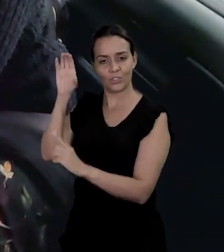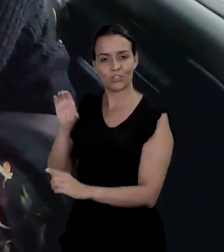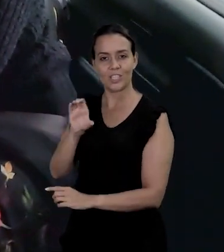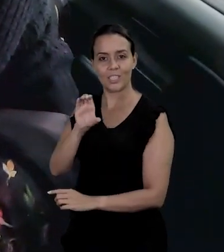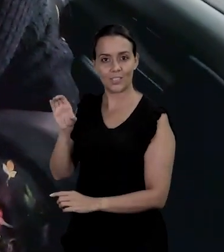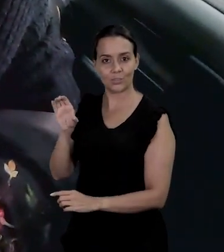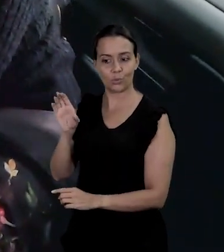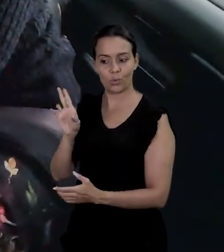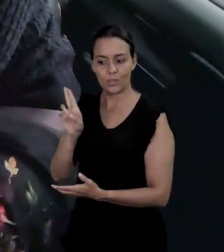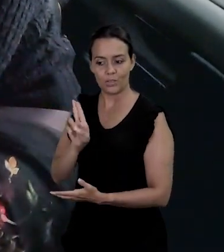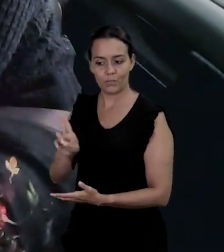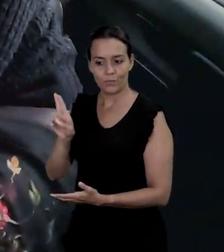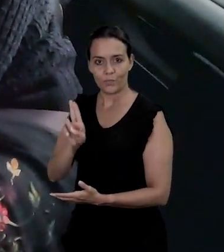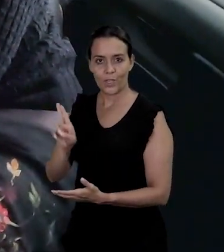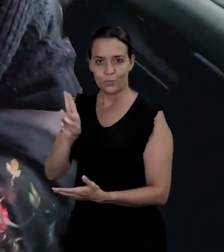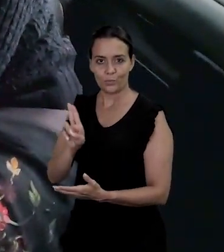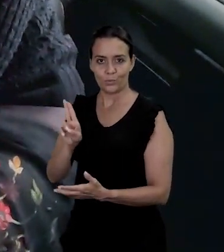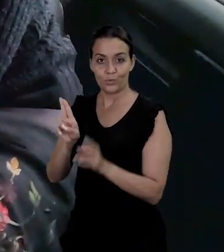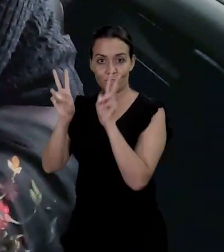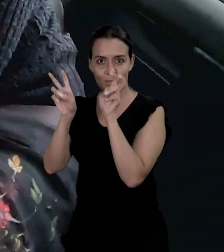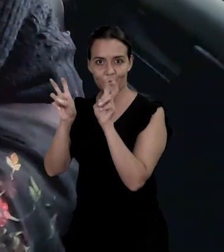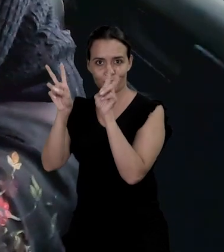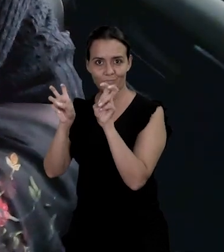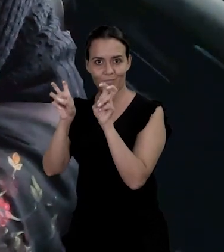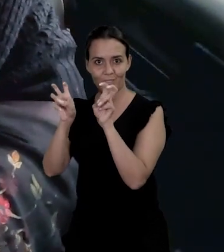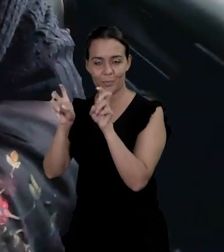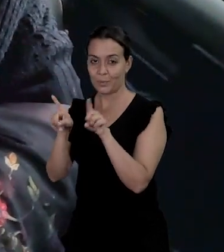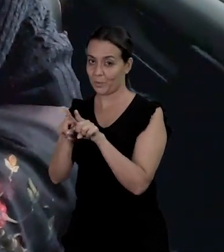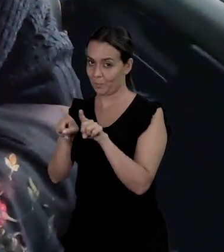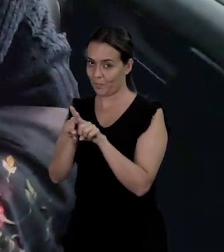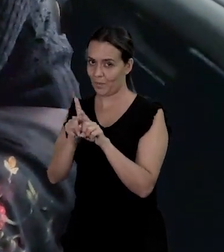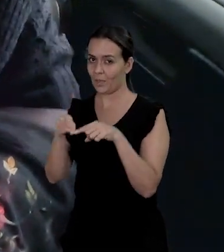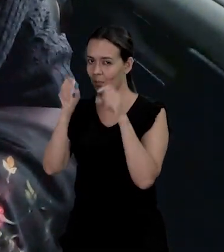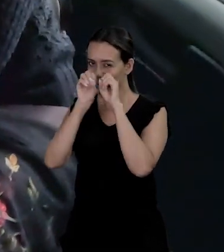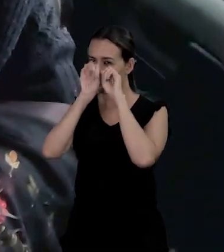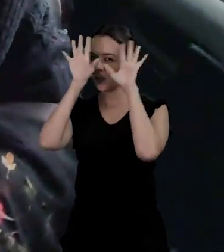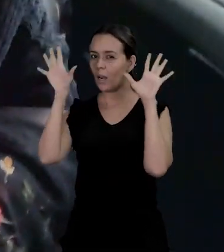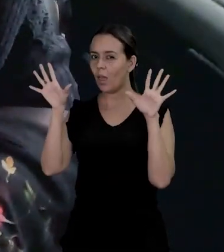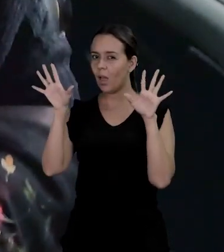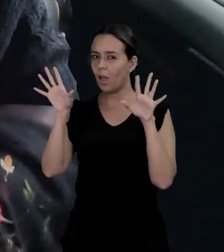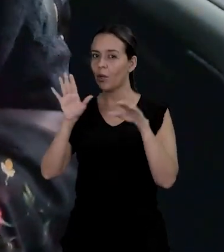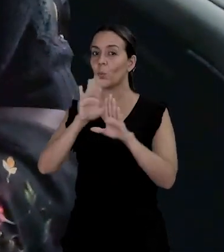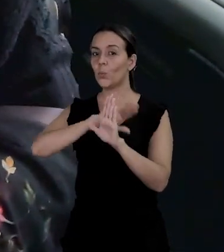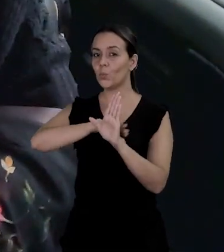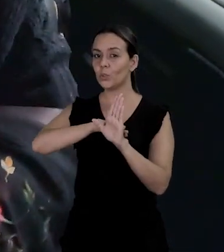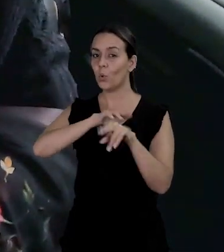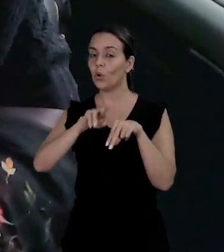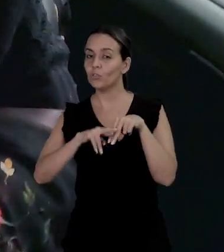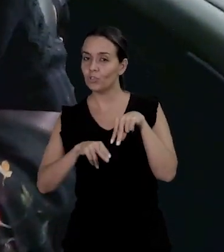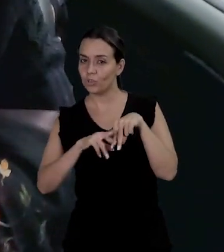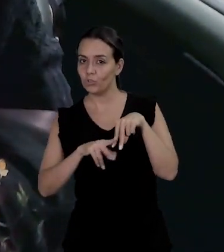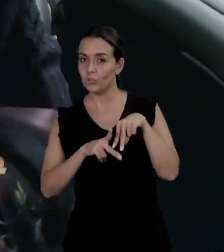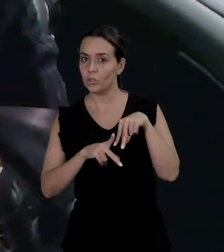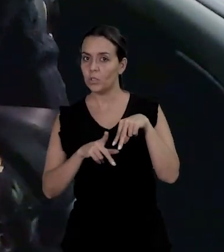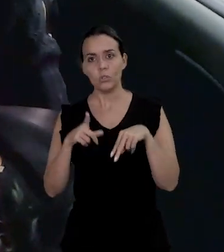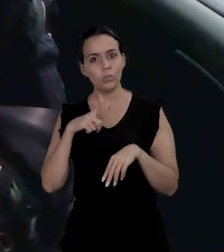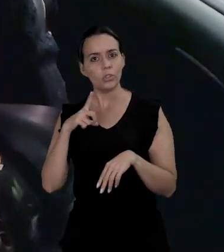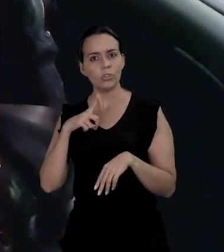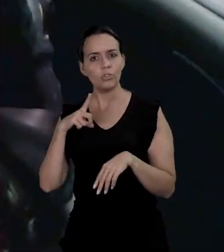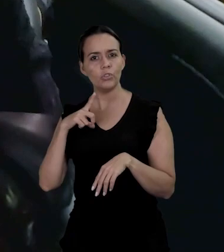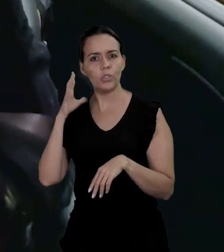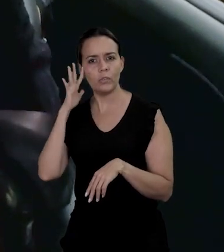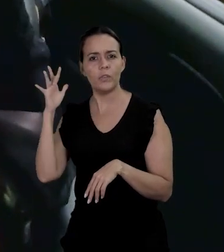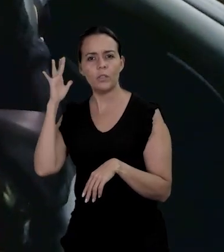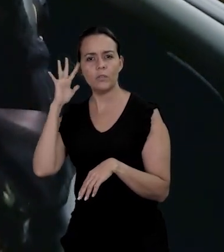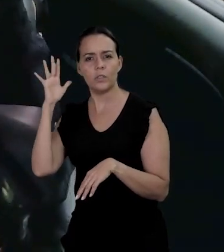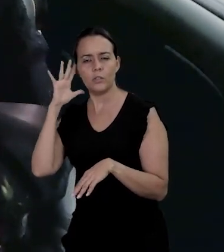Igreja Católica ela poderia enfrentar esses termos. É aí que fica claro a noção de ideologia de gênero. Ela já tinha